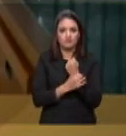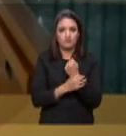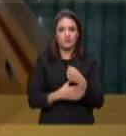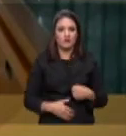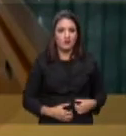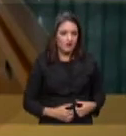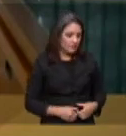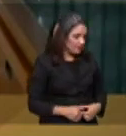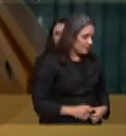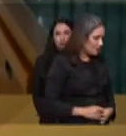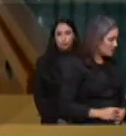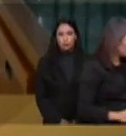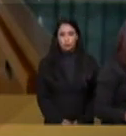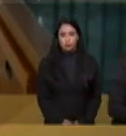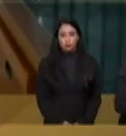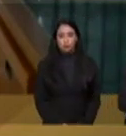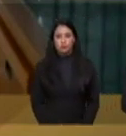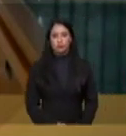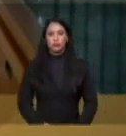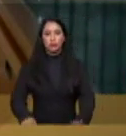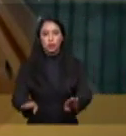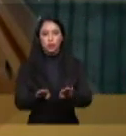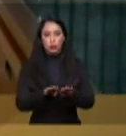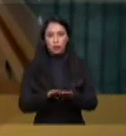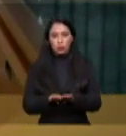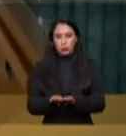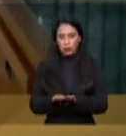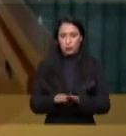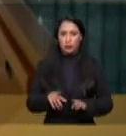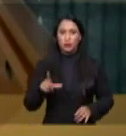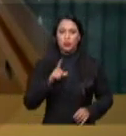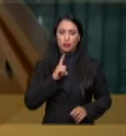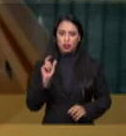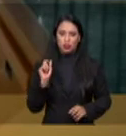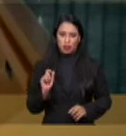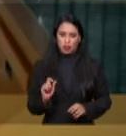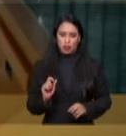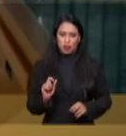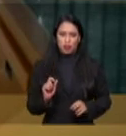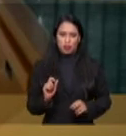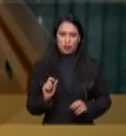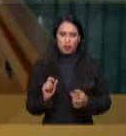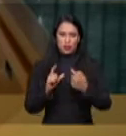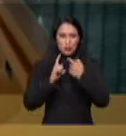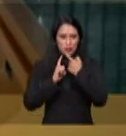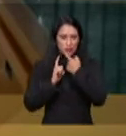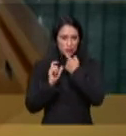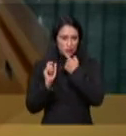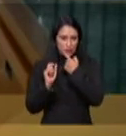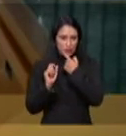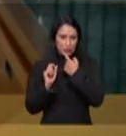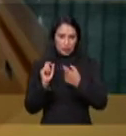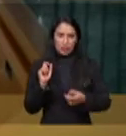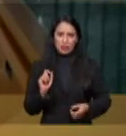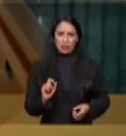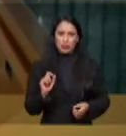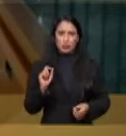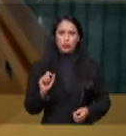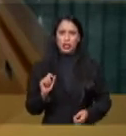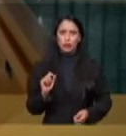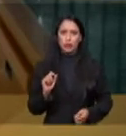o equilíbrio no pleito, o afastamento do abuso do poder econômico, e o que se verifica é exatamente que esta nova